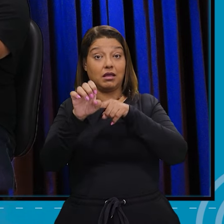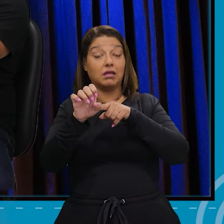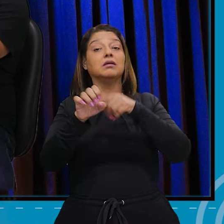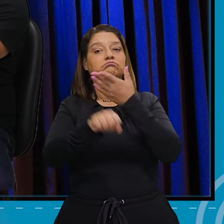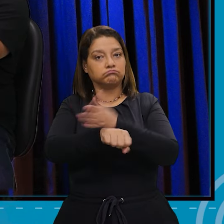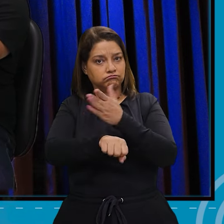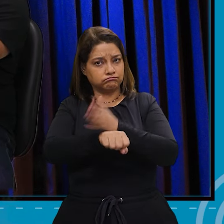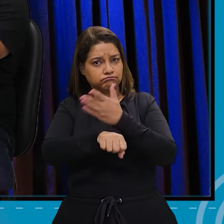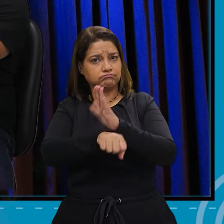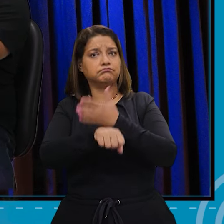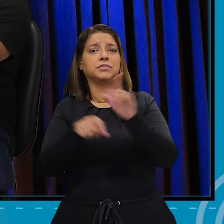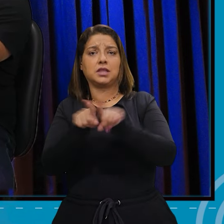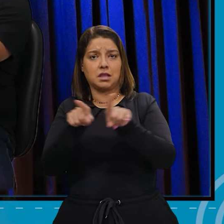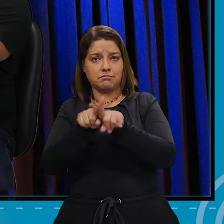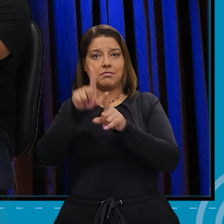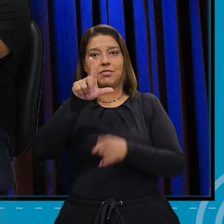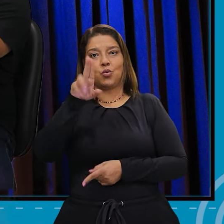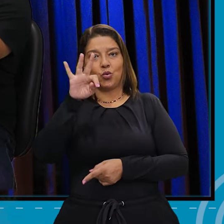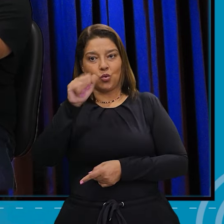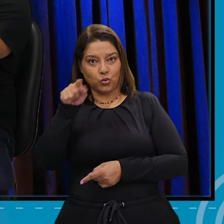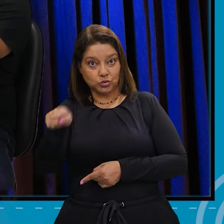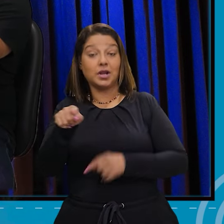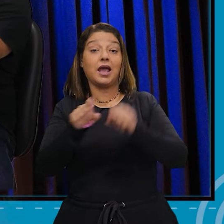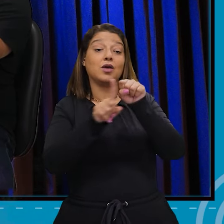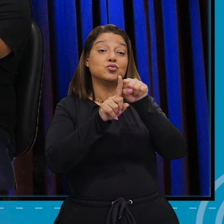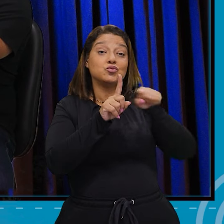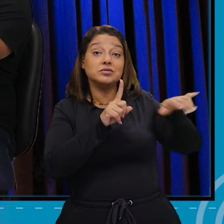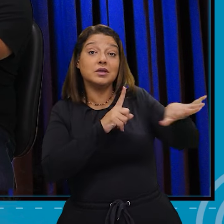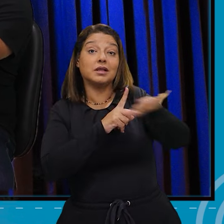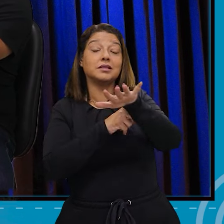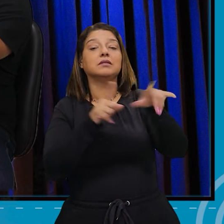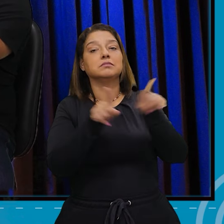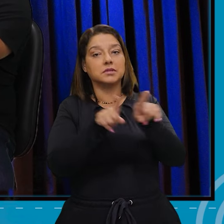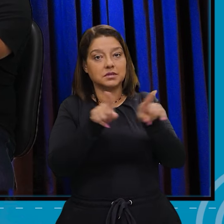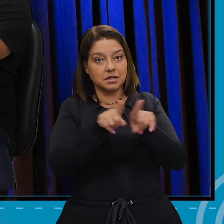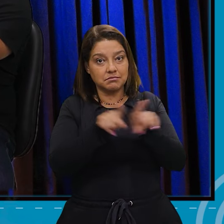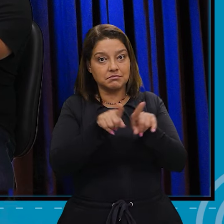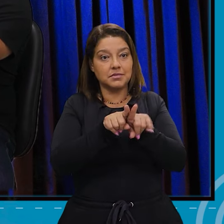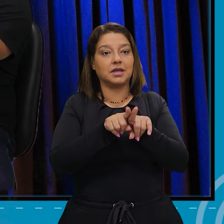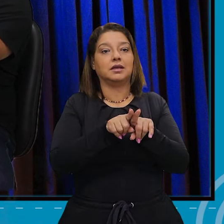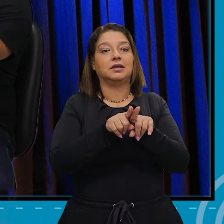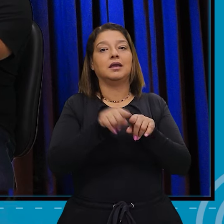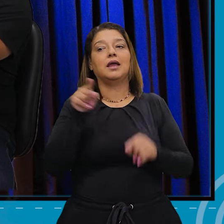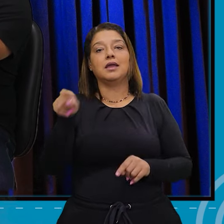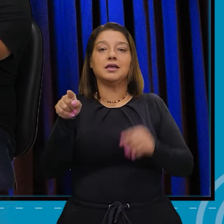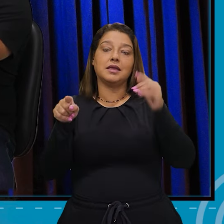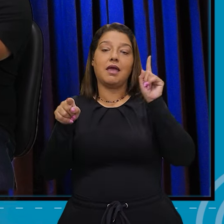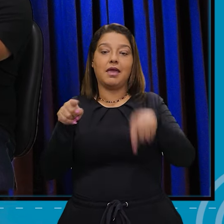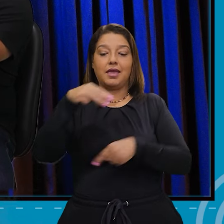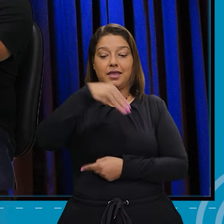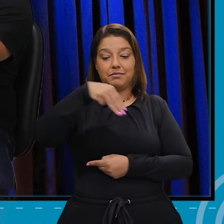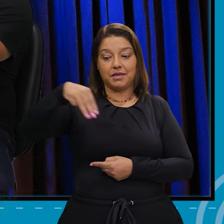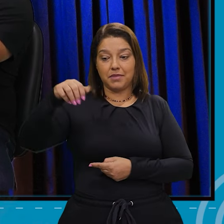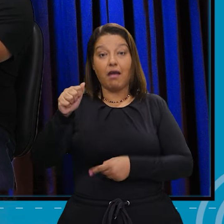cenas coreografadas de luta. Então, a própria sociedade acaba legitimando o